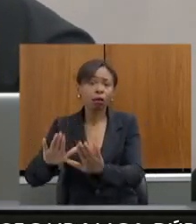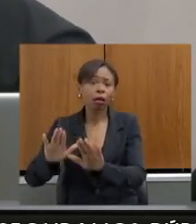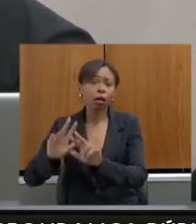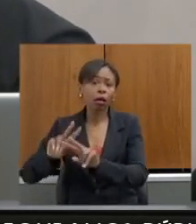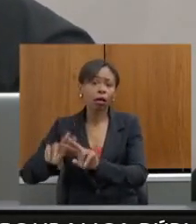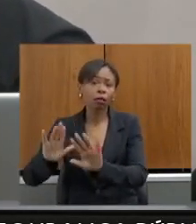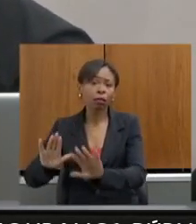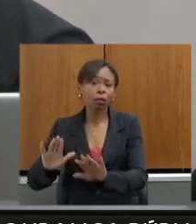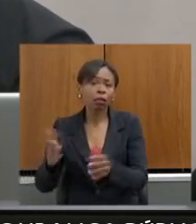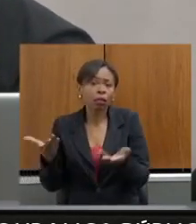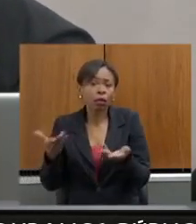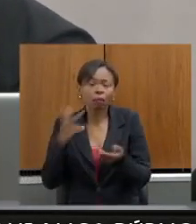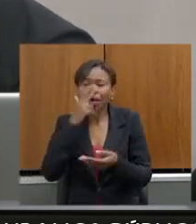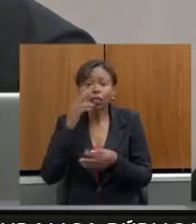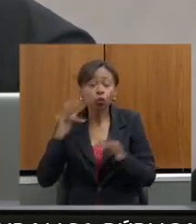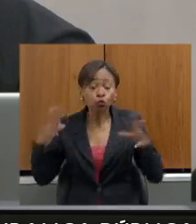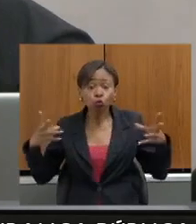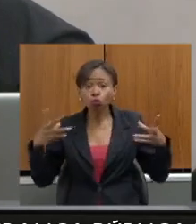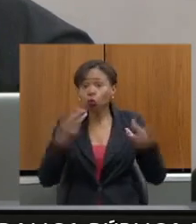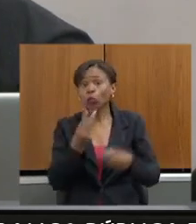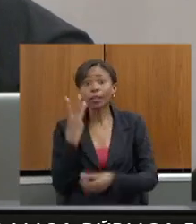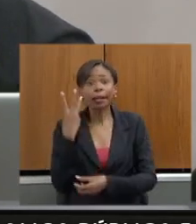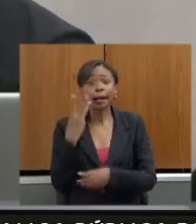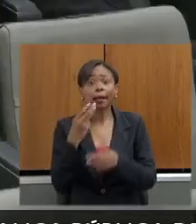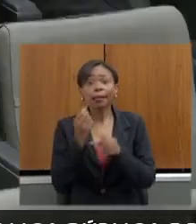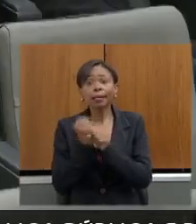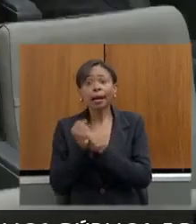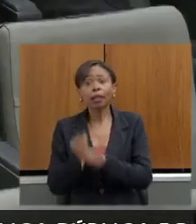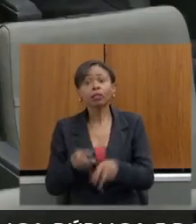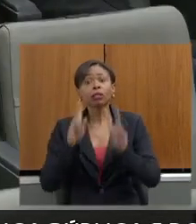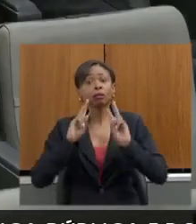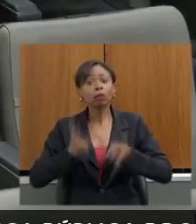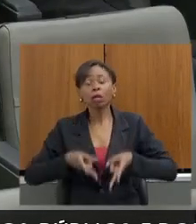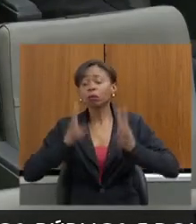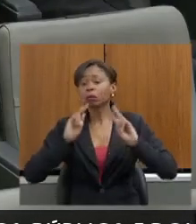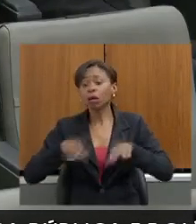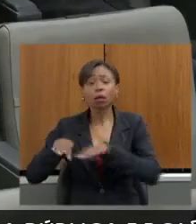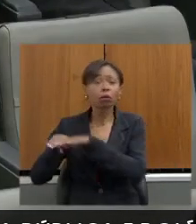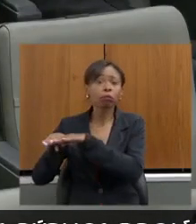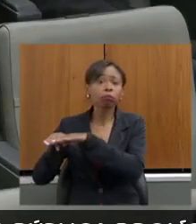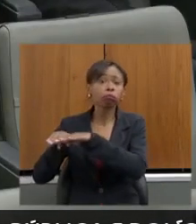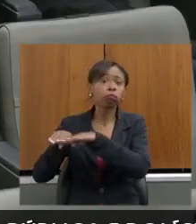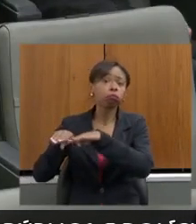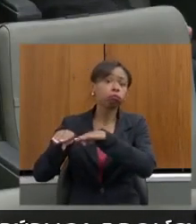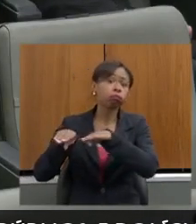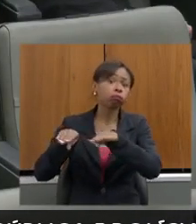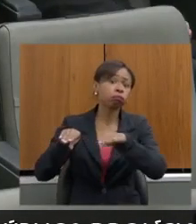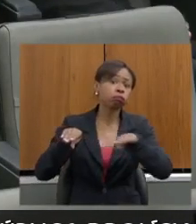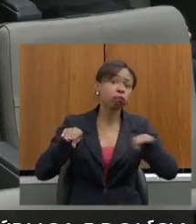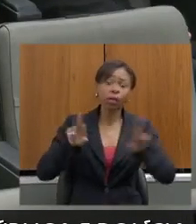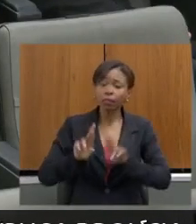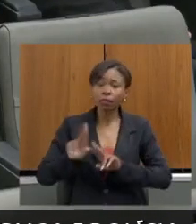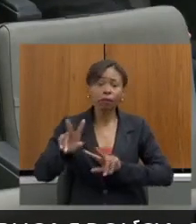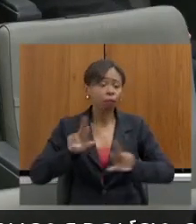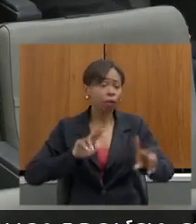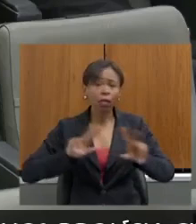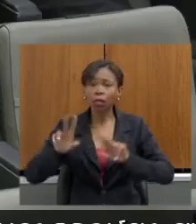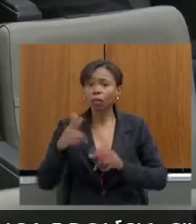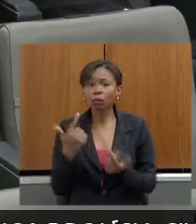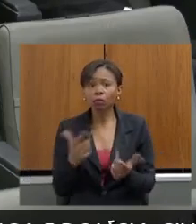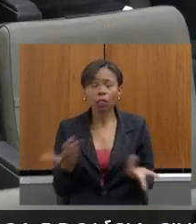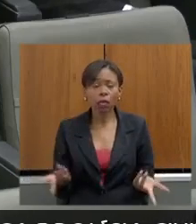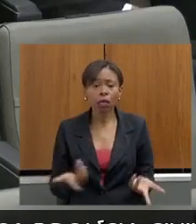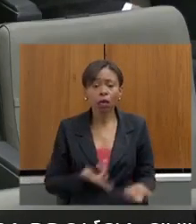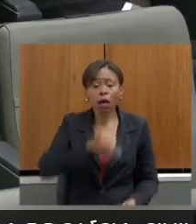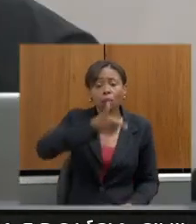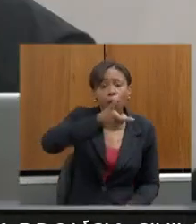deveria né Doutor Elson não tem dosimetria não tem a diferença do crime contra a